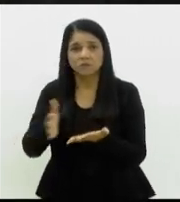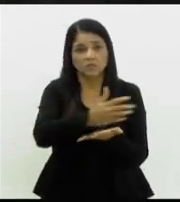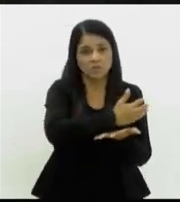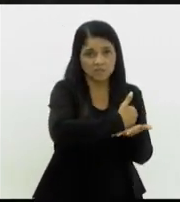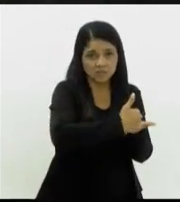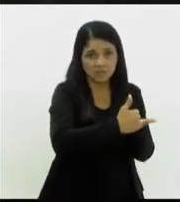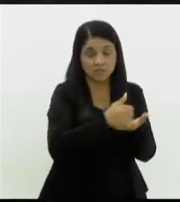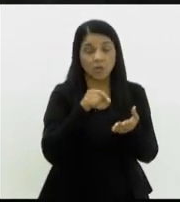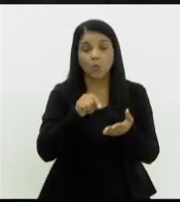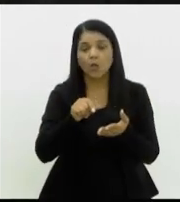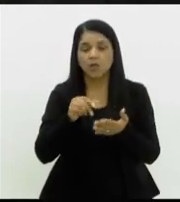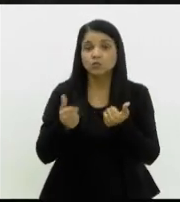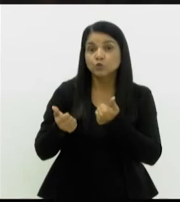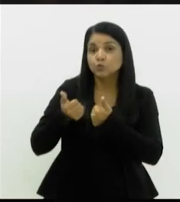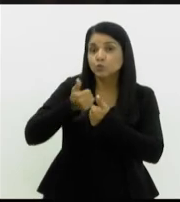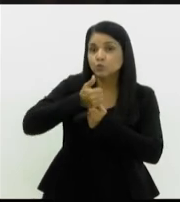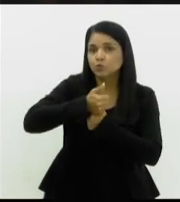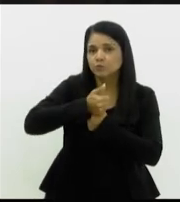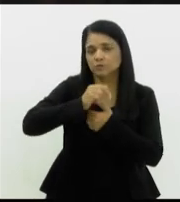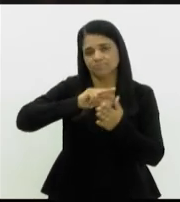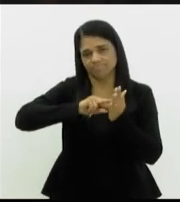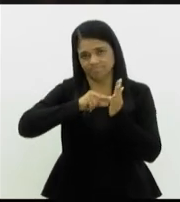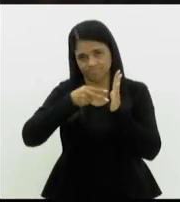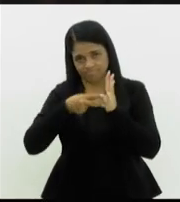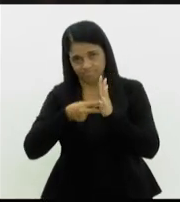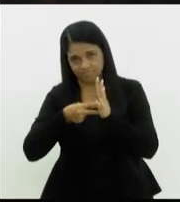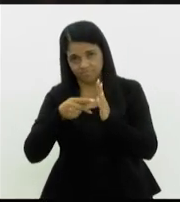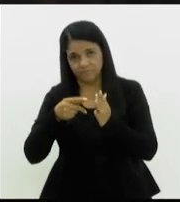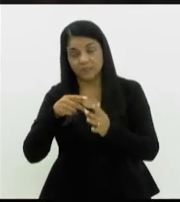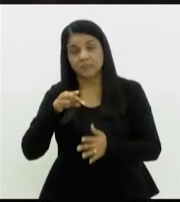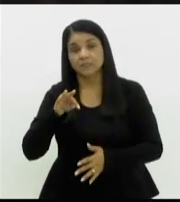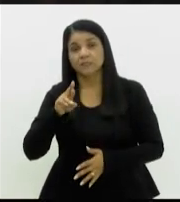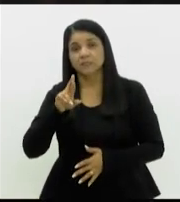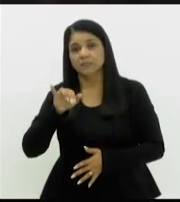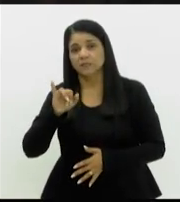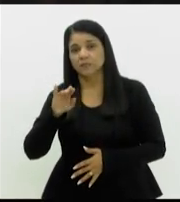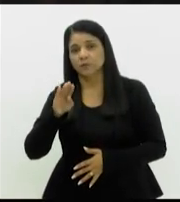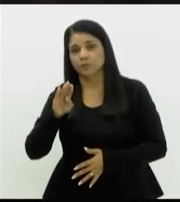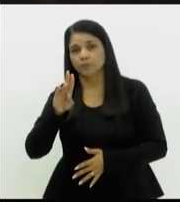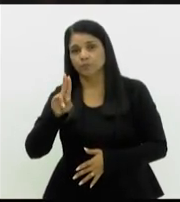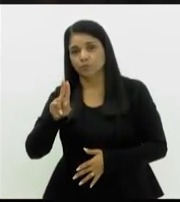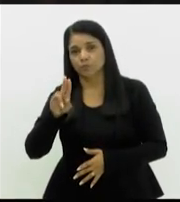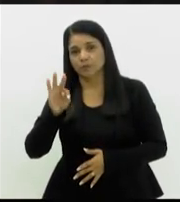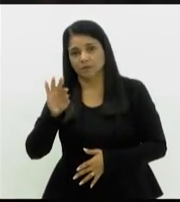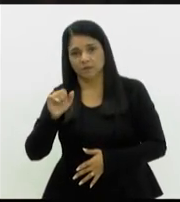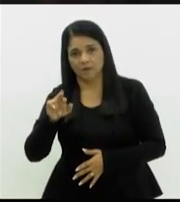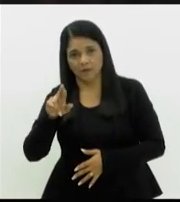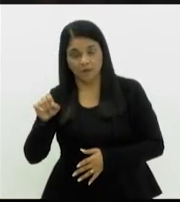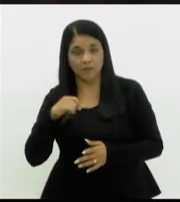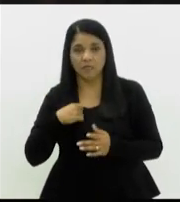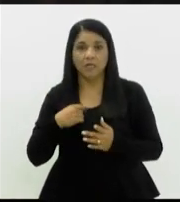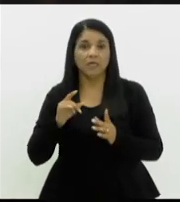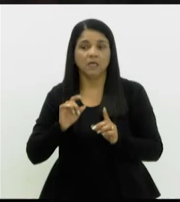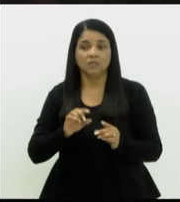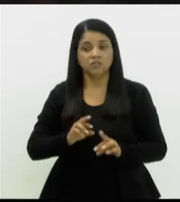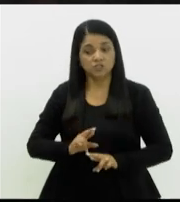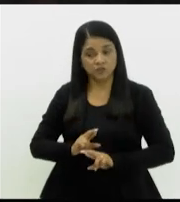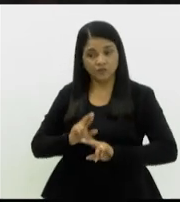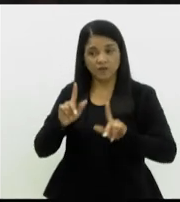de substituição tributária e não de incentivo fiscal.